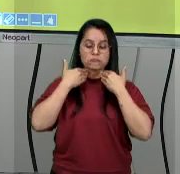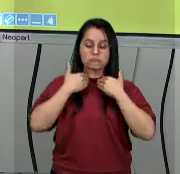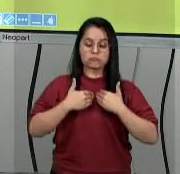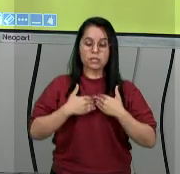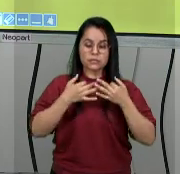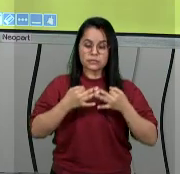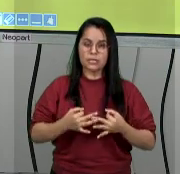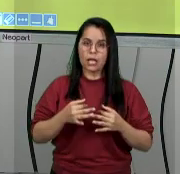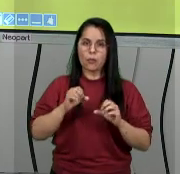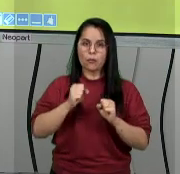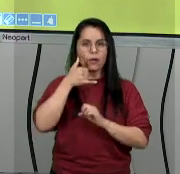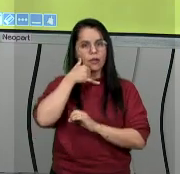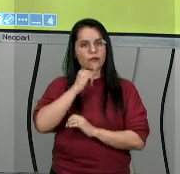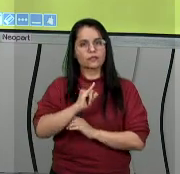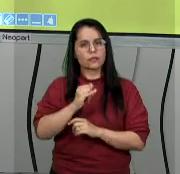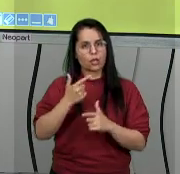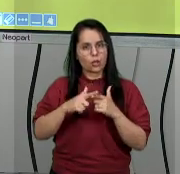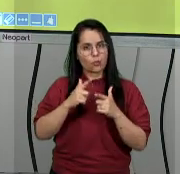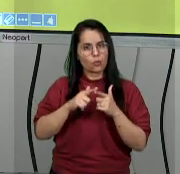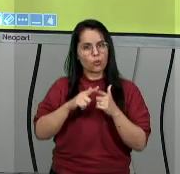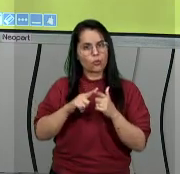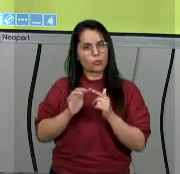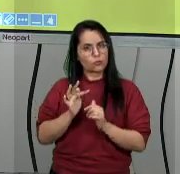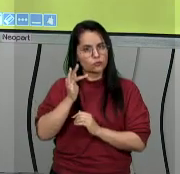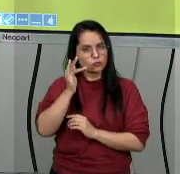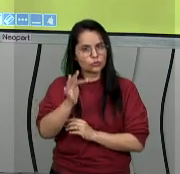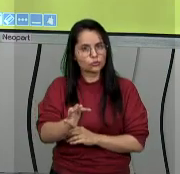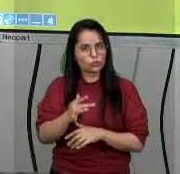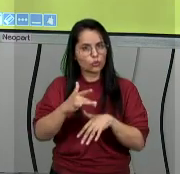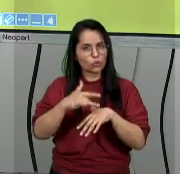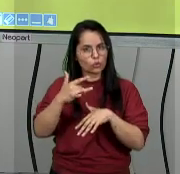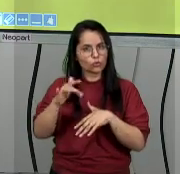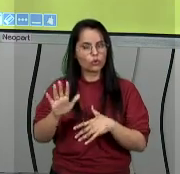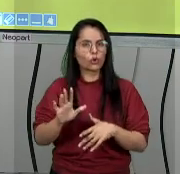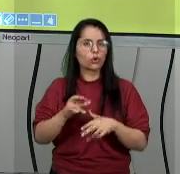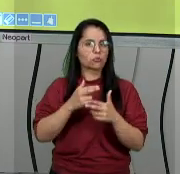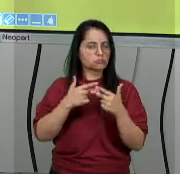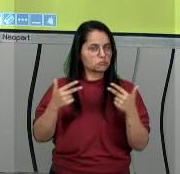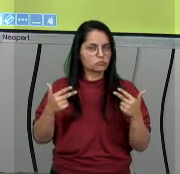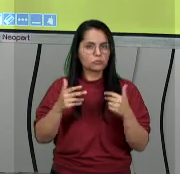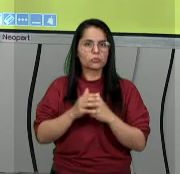pode evitar algumas dores na coluna e algumas dessas